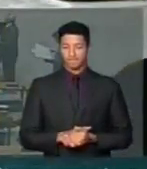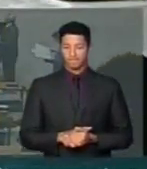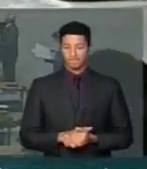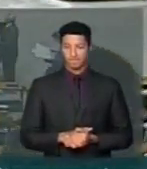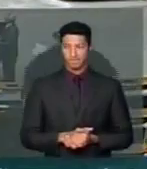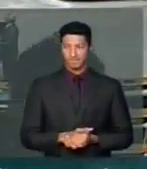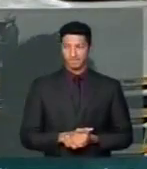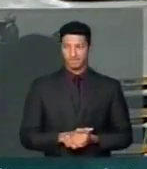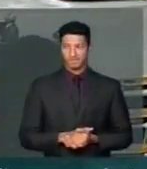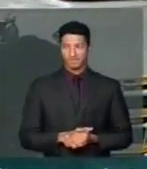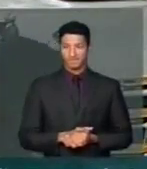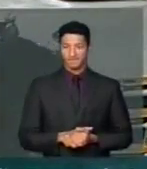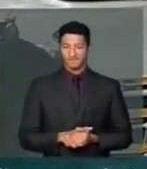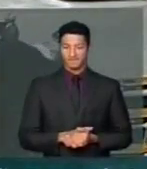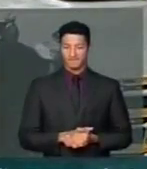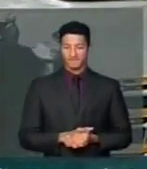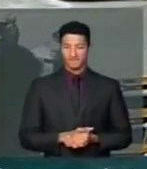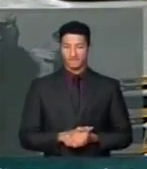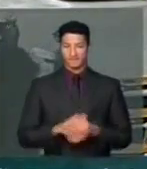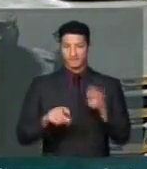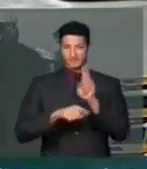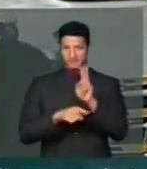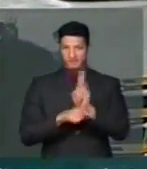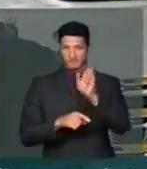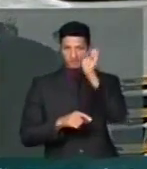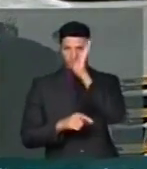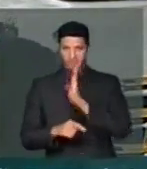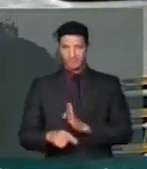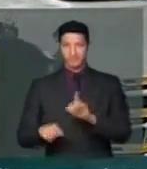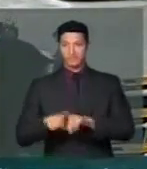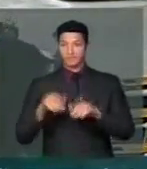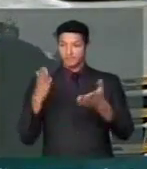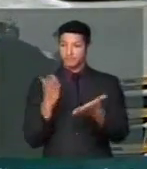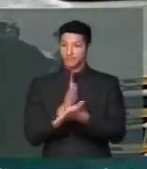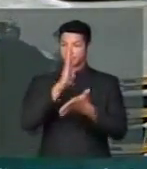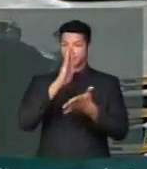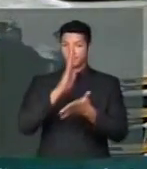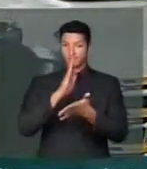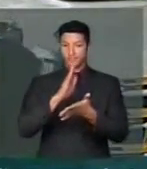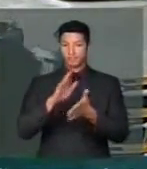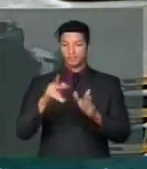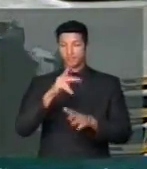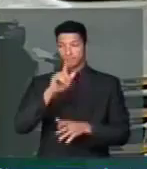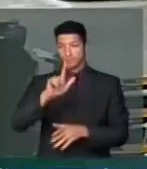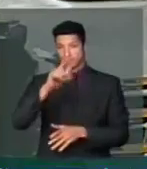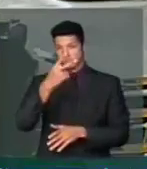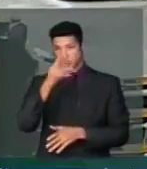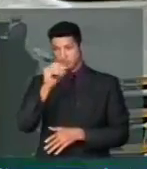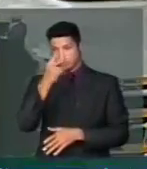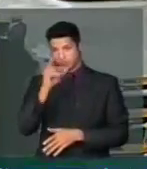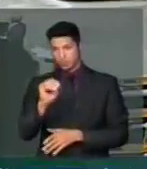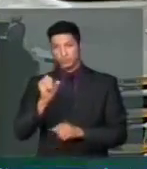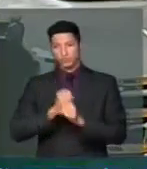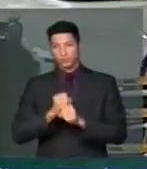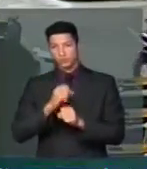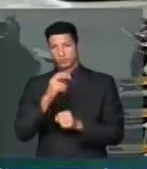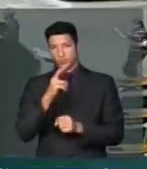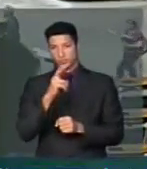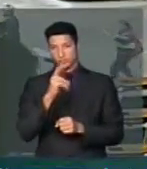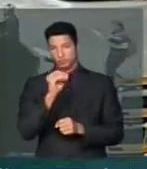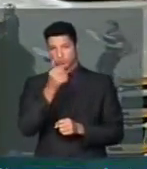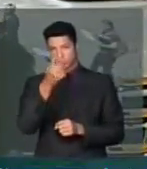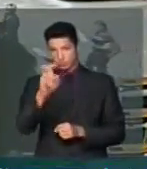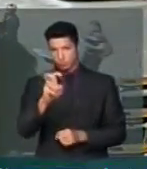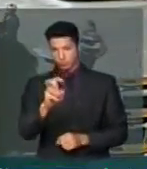Senhor presidente, Comissão de Relações Exteriores e Defesa Nacional resolve parecer pela aprovação do PL 2020